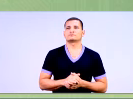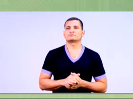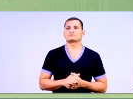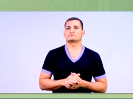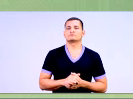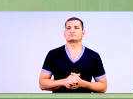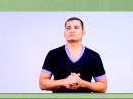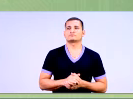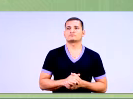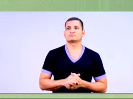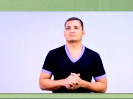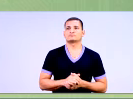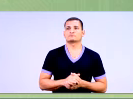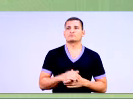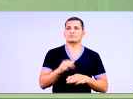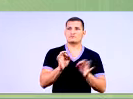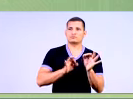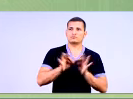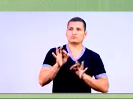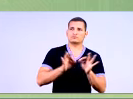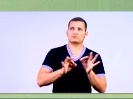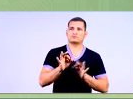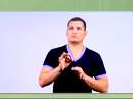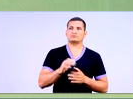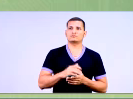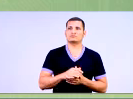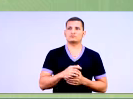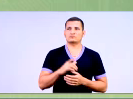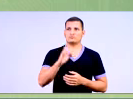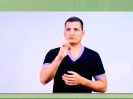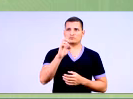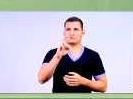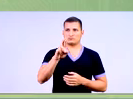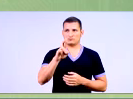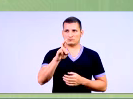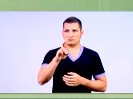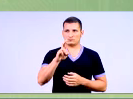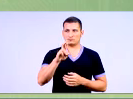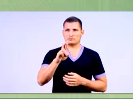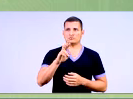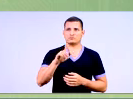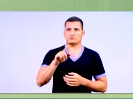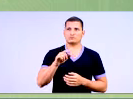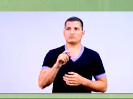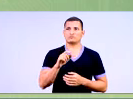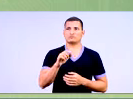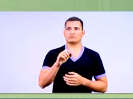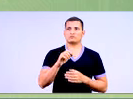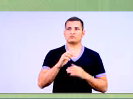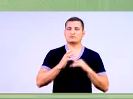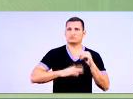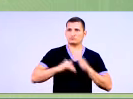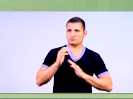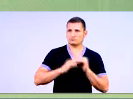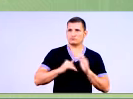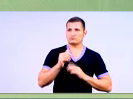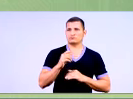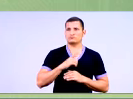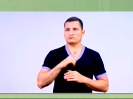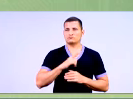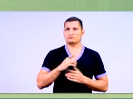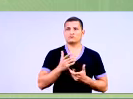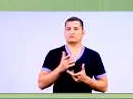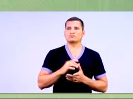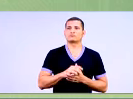tenho control, que é controlar. Esse ER é um sufixo que dá a ideia de profissão, assim como eu tenho teacher, né? Eu tenho